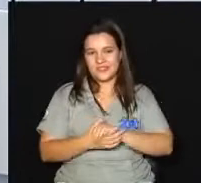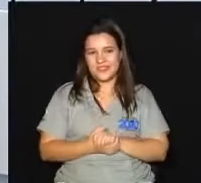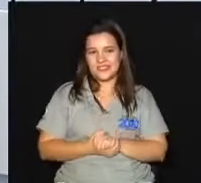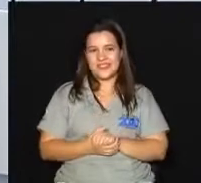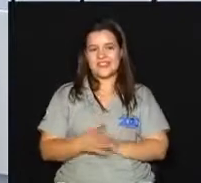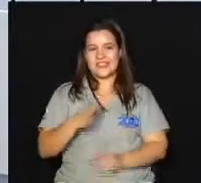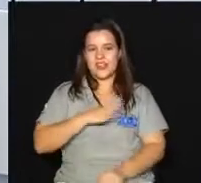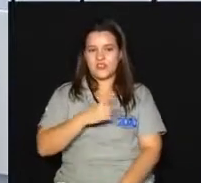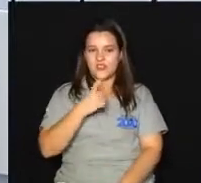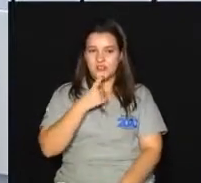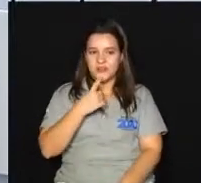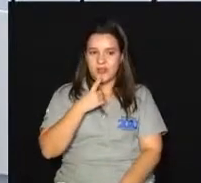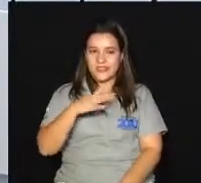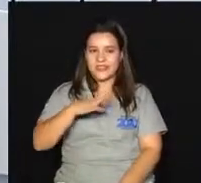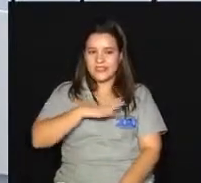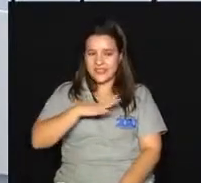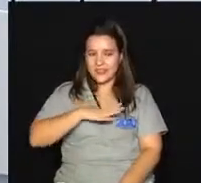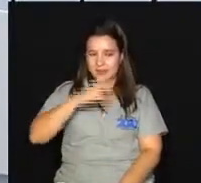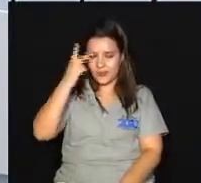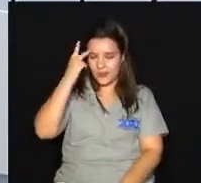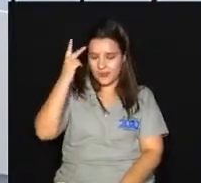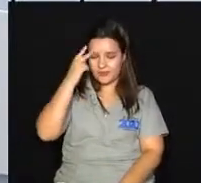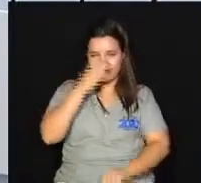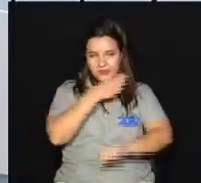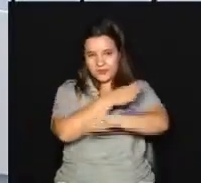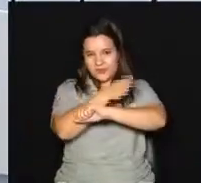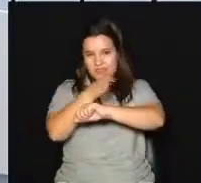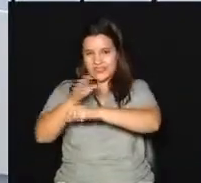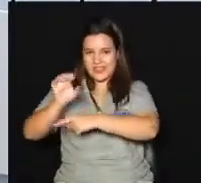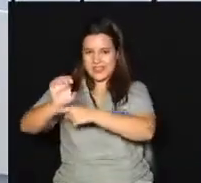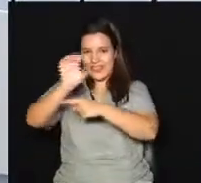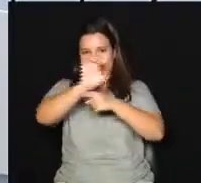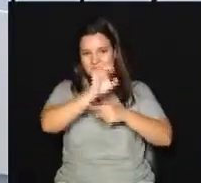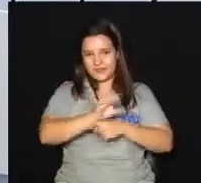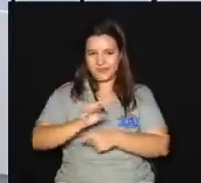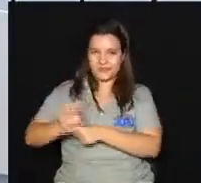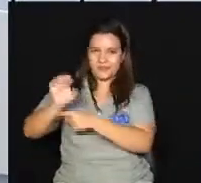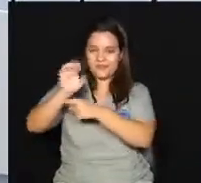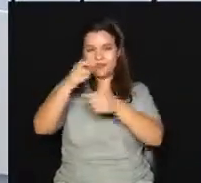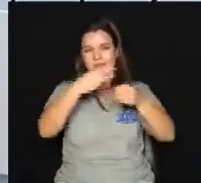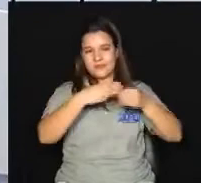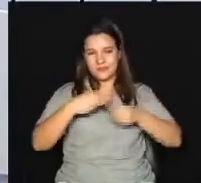de Campinas, na cidade de São Paulo e em todo o estado, nas regiões